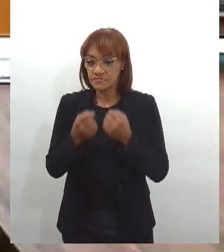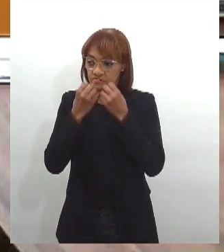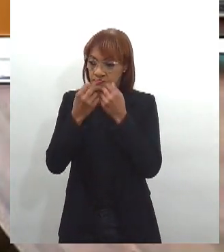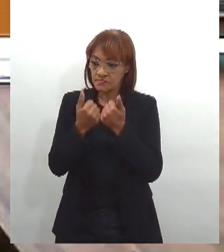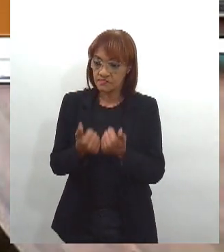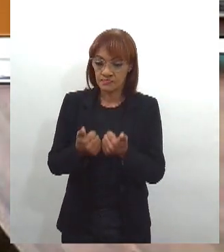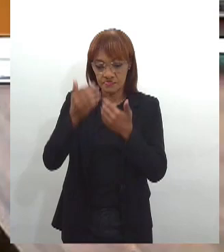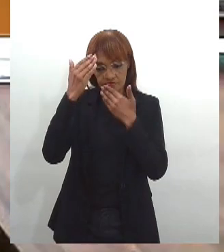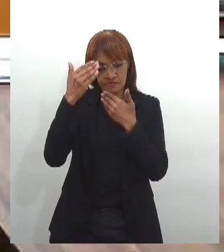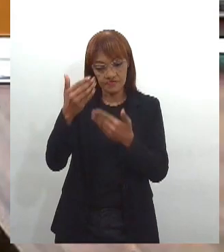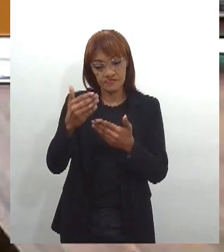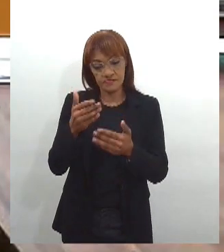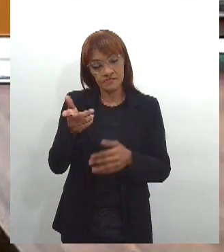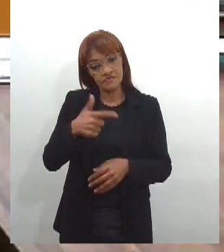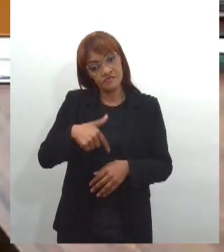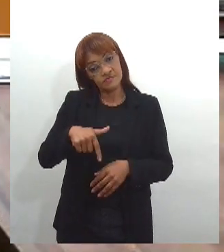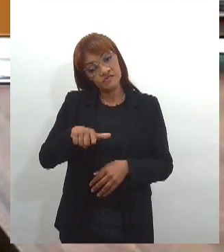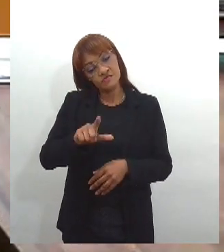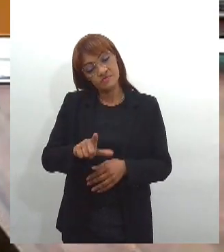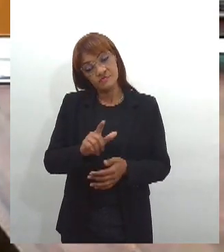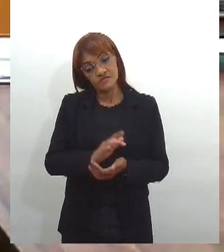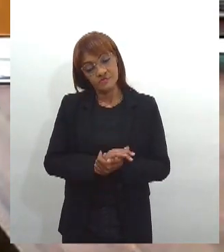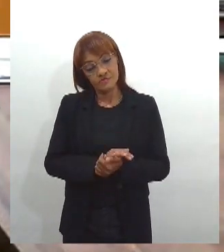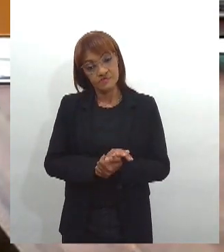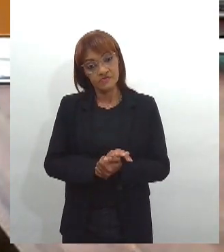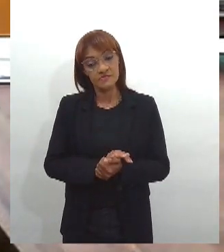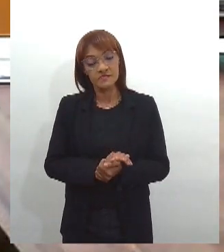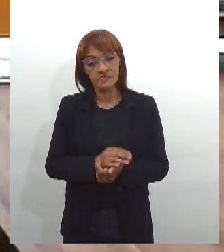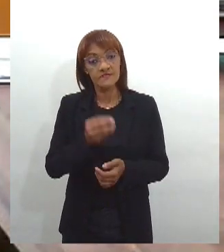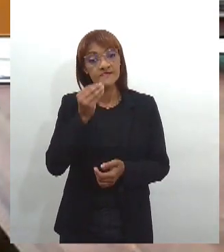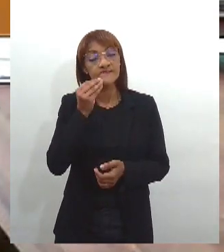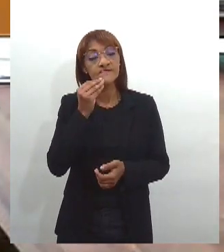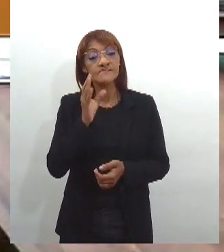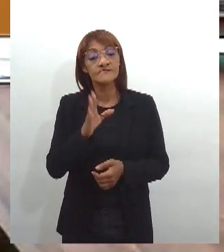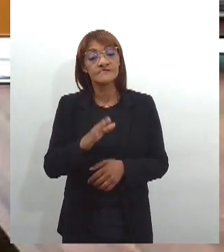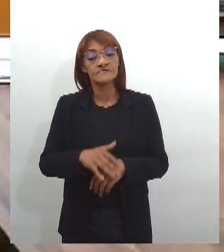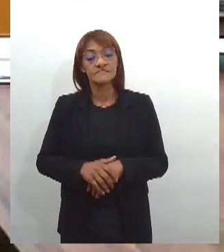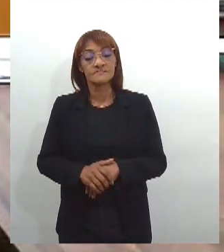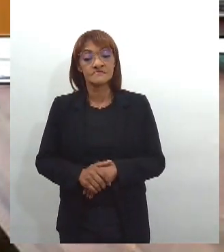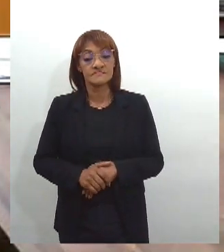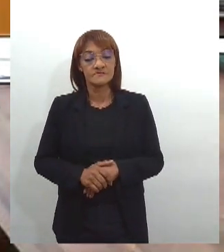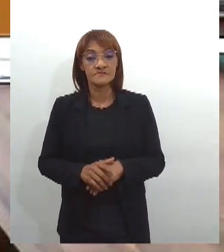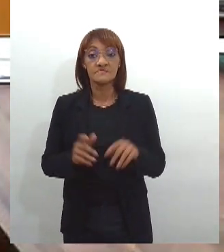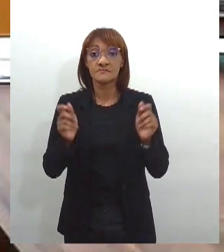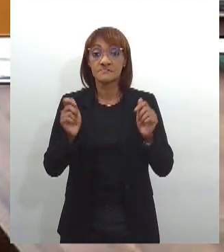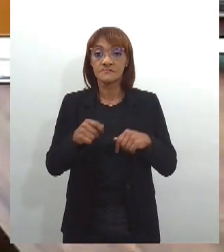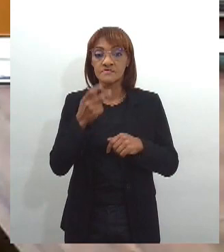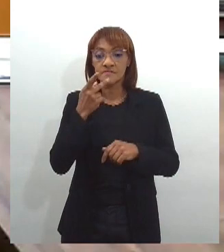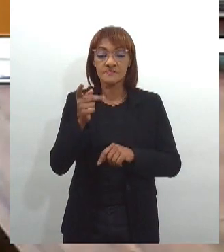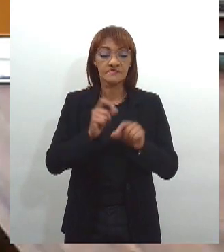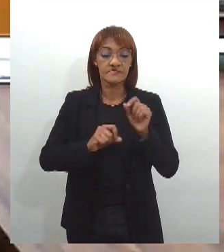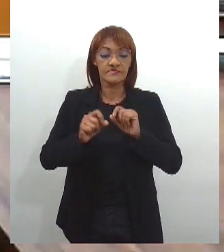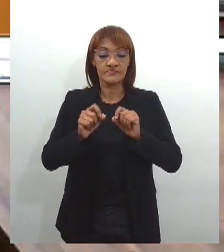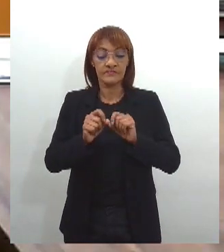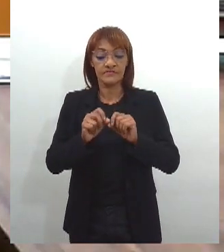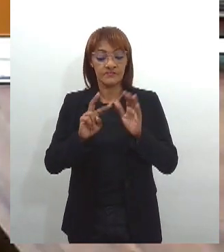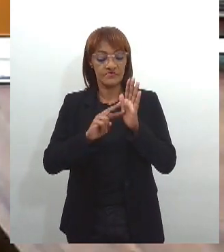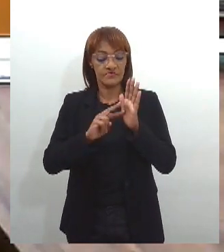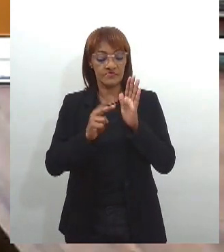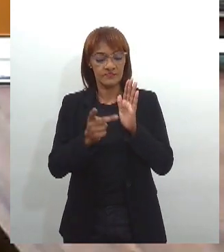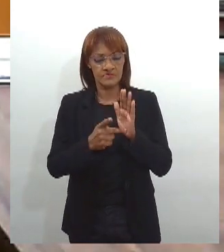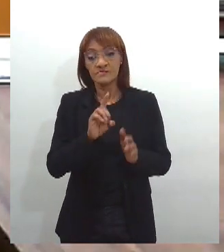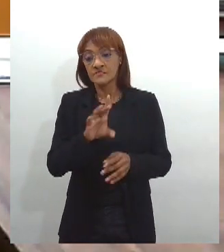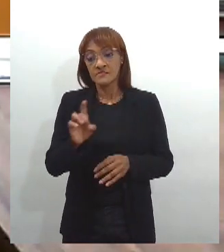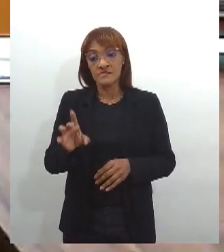ao presidente Jefferson por essa oportunidade, e podemos falar um pouco sobre o que a Embrapa vem buscando contribuir ao longo